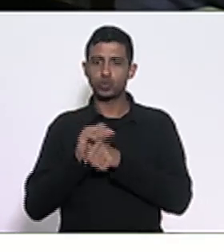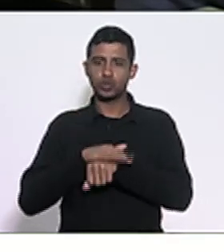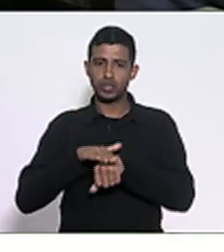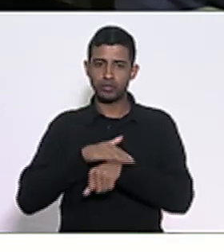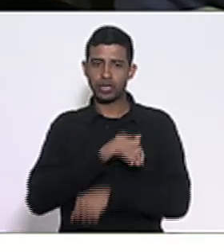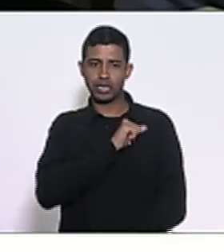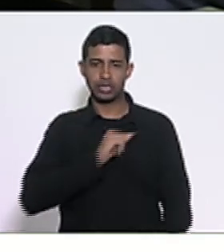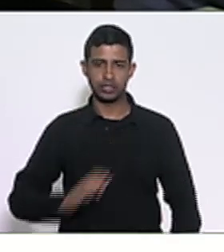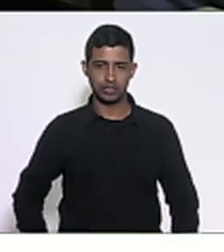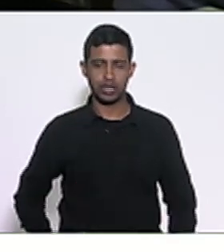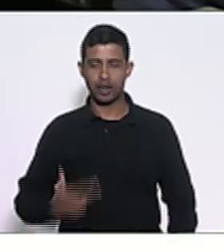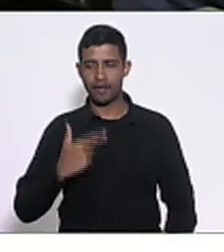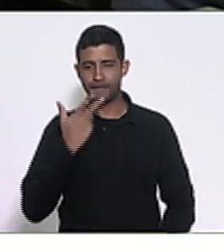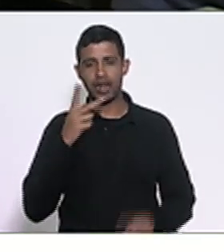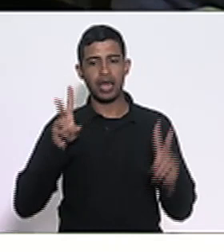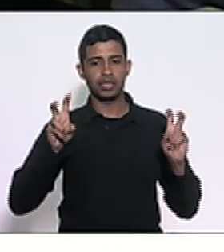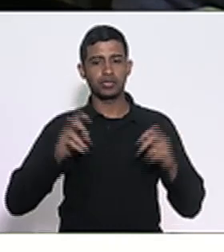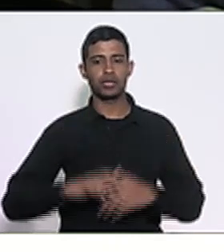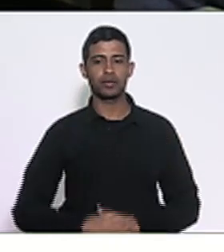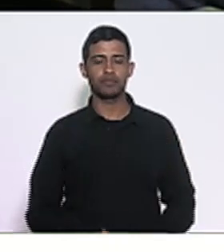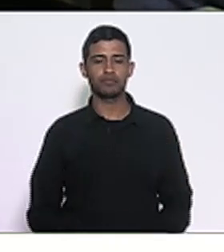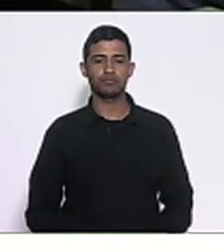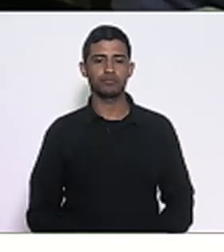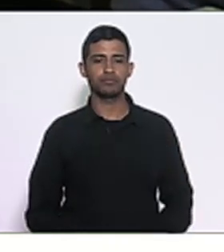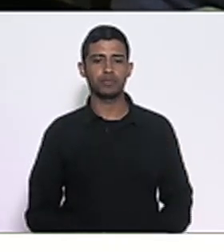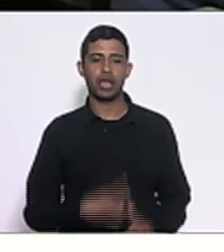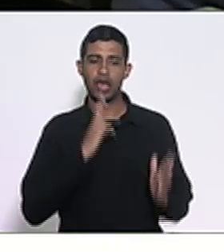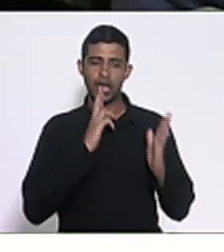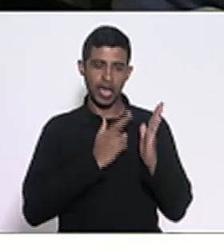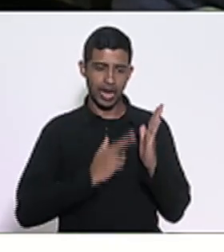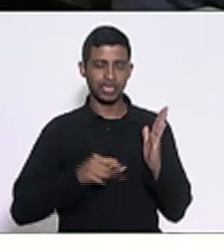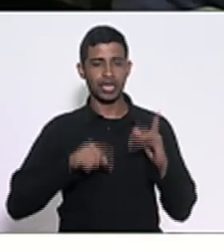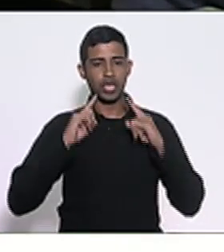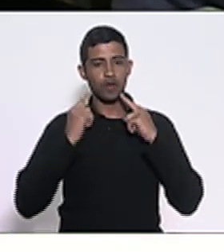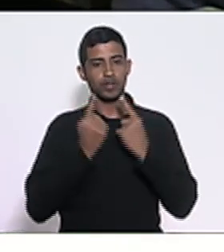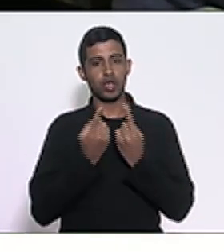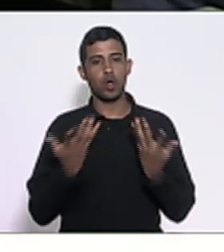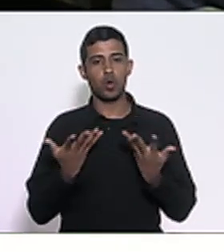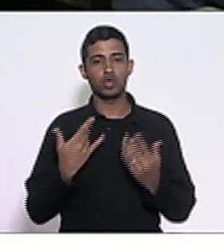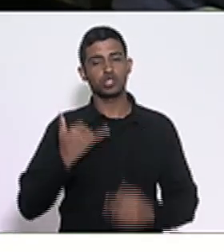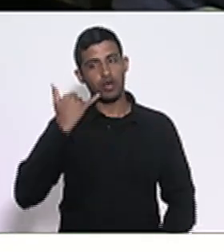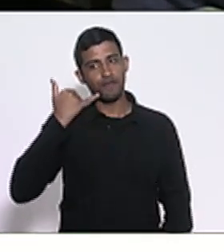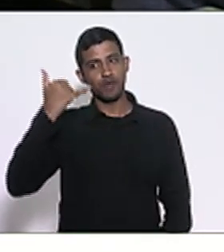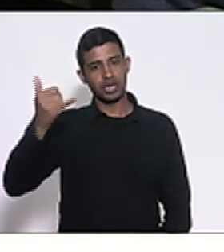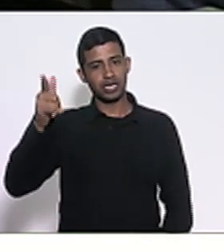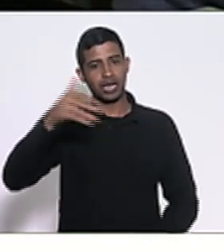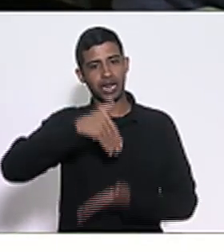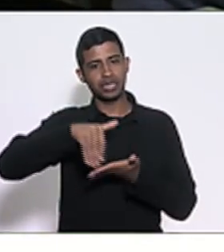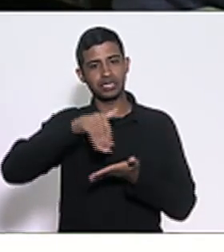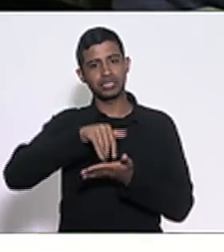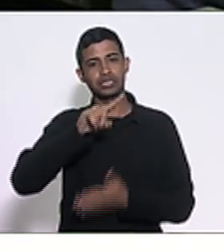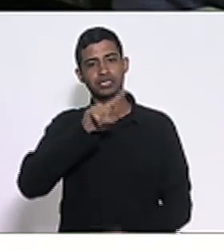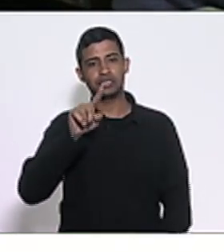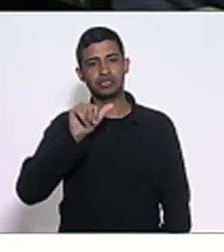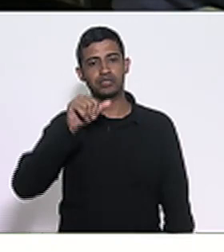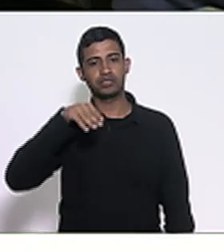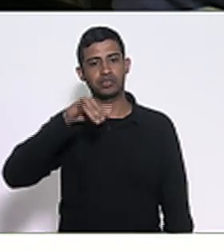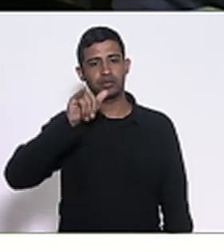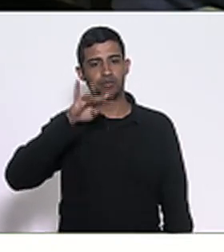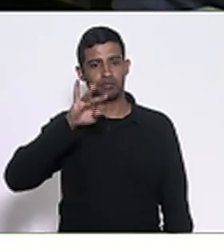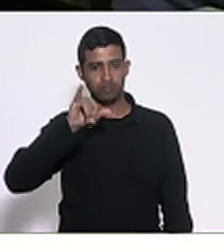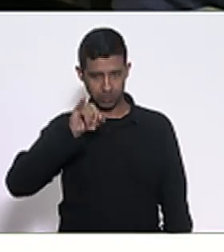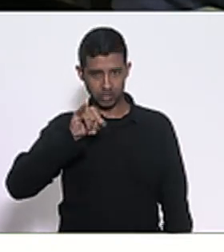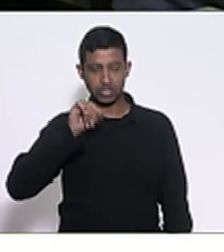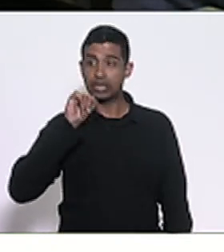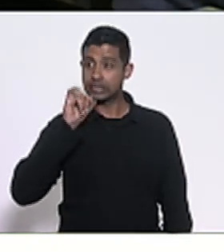essa questão, relatando essa audiência de hoje, e eu vou ligar eu mesmo para o secretário Zamit para sugerir que, se